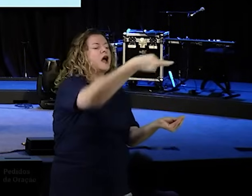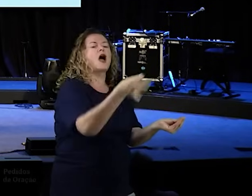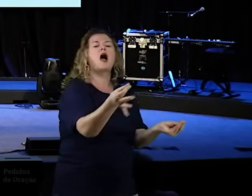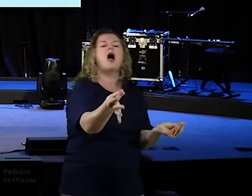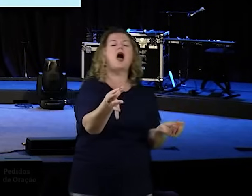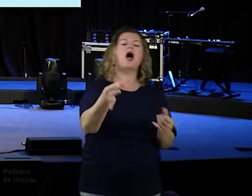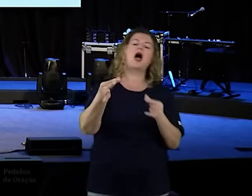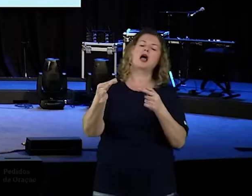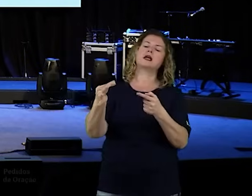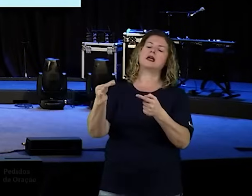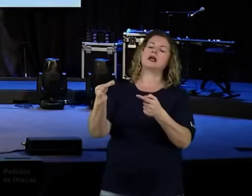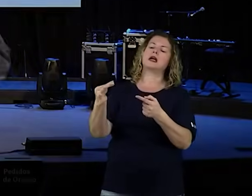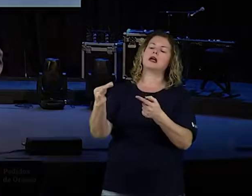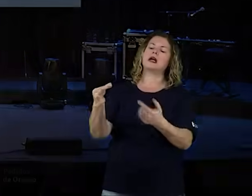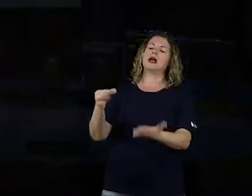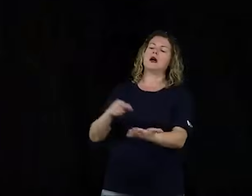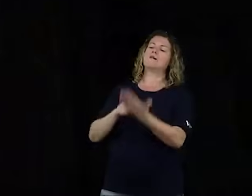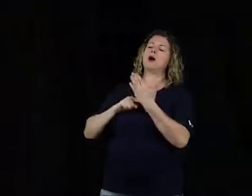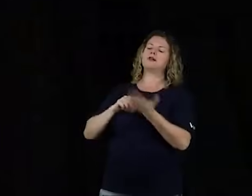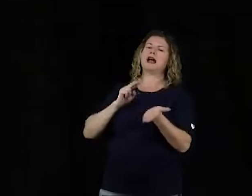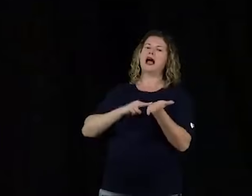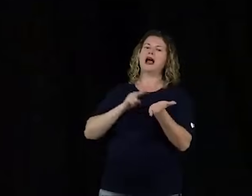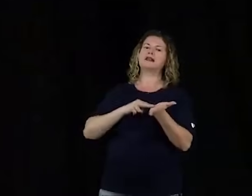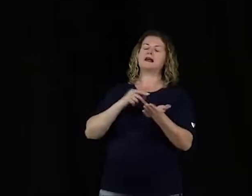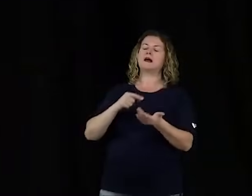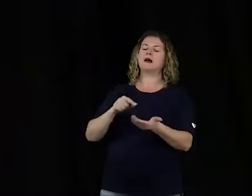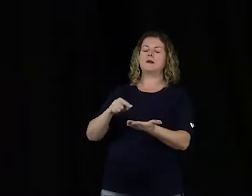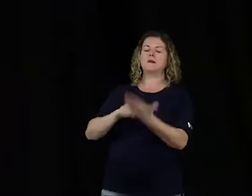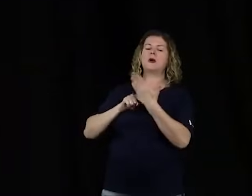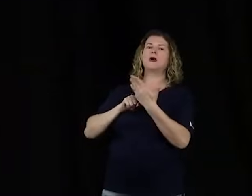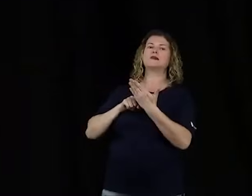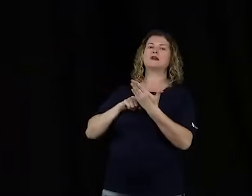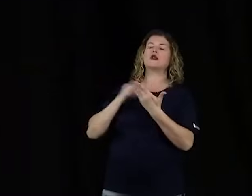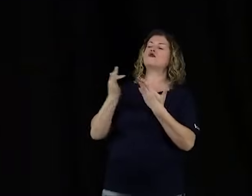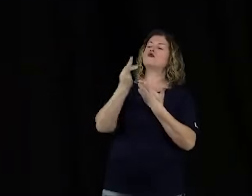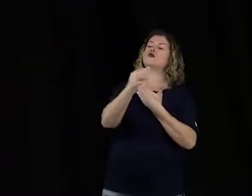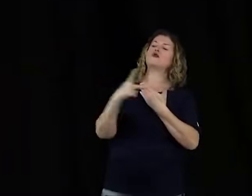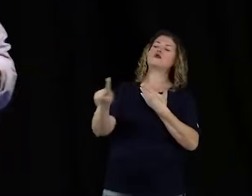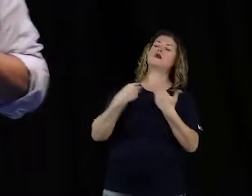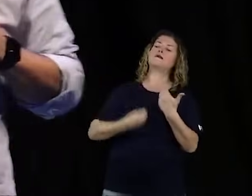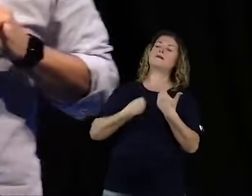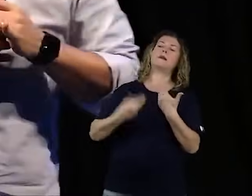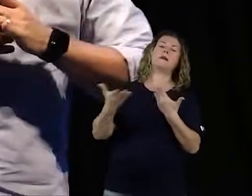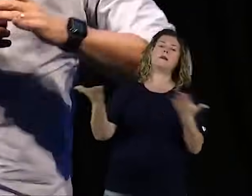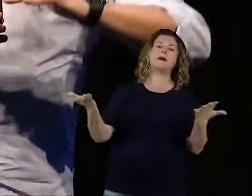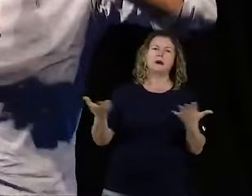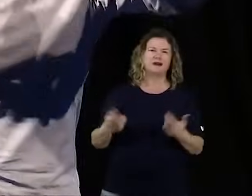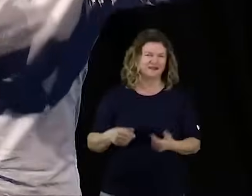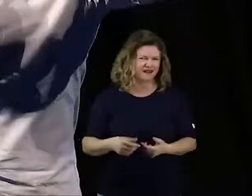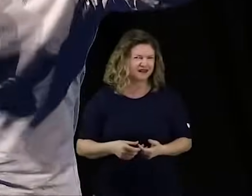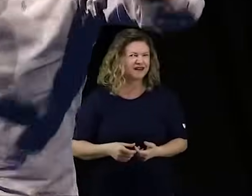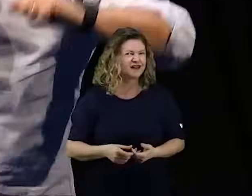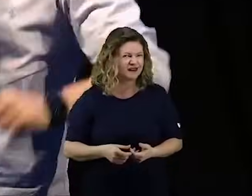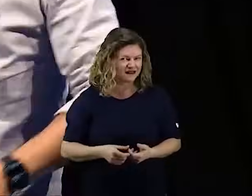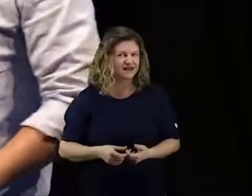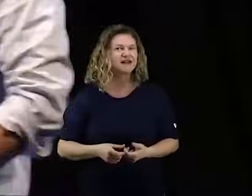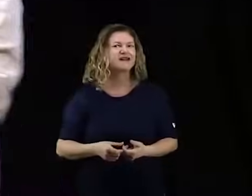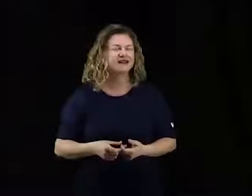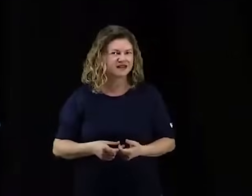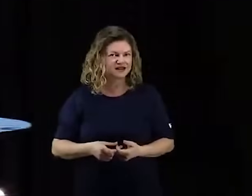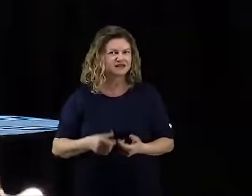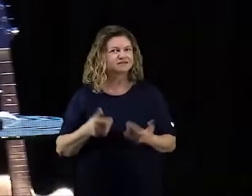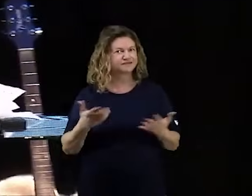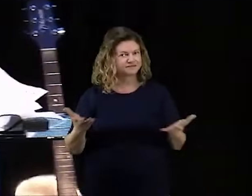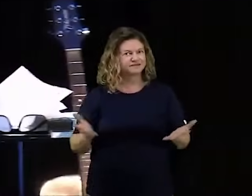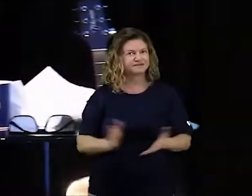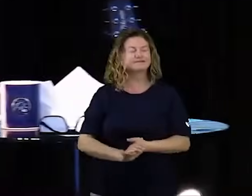em 2019 eles apagaram isso vamos lá no domingão não sei do quem